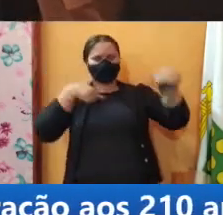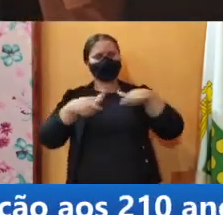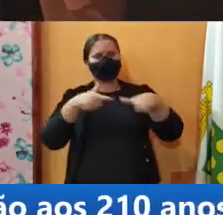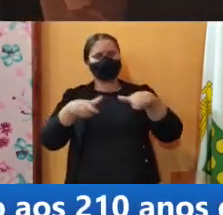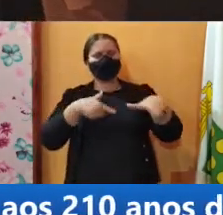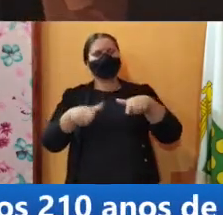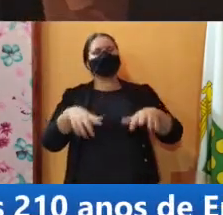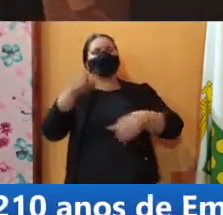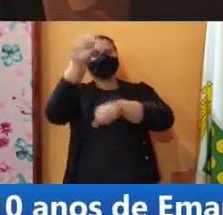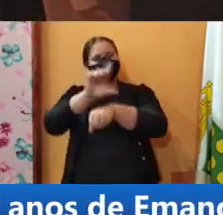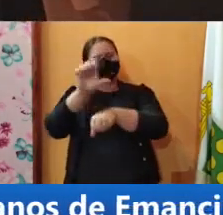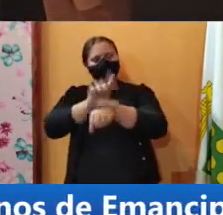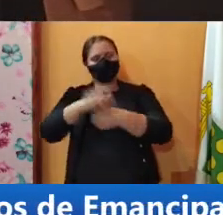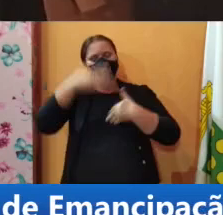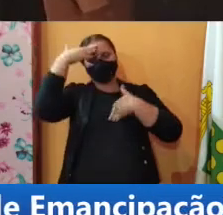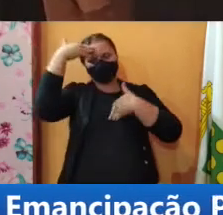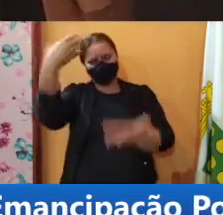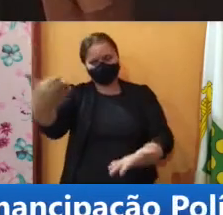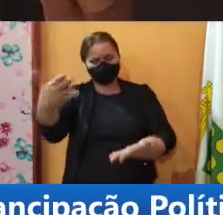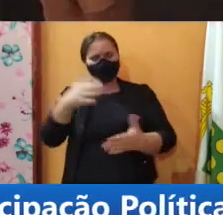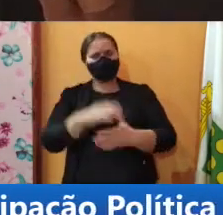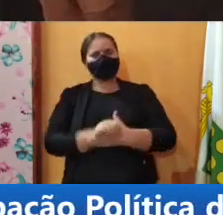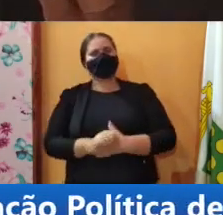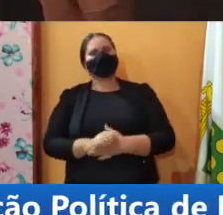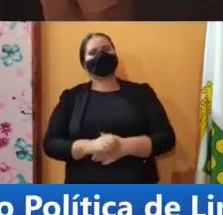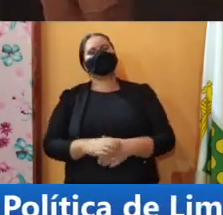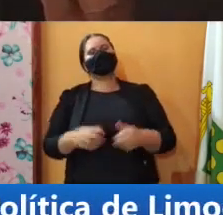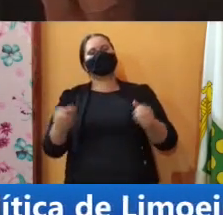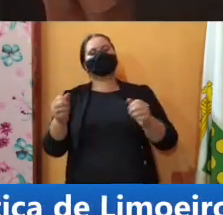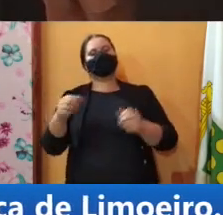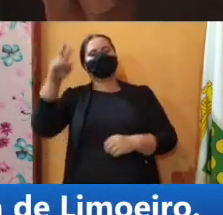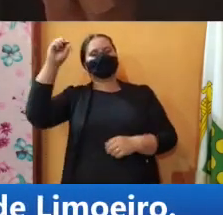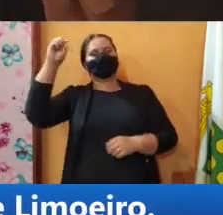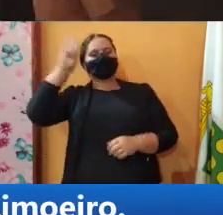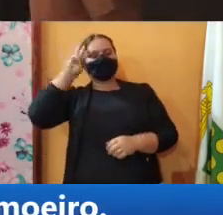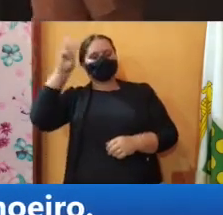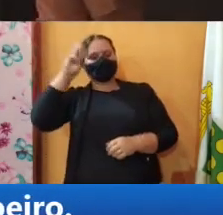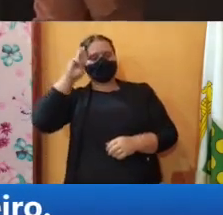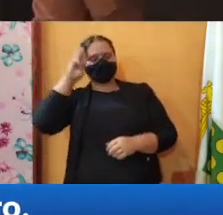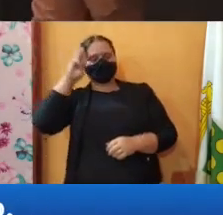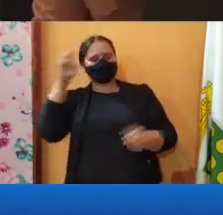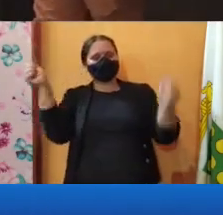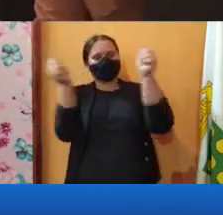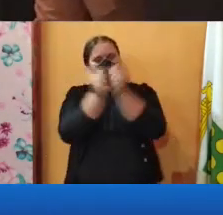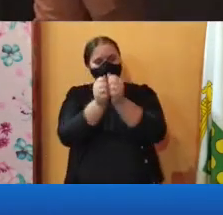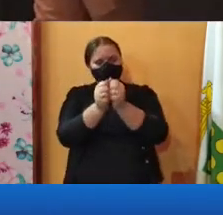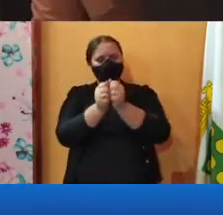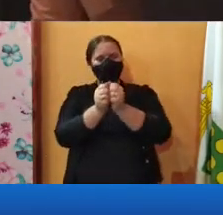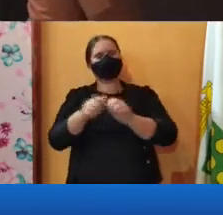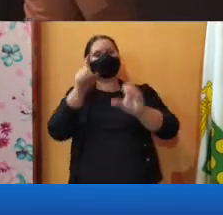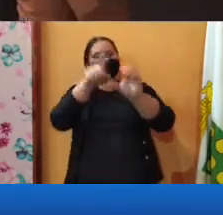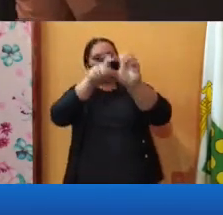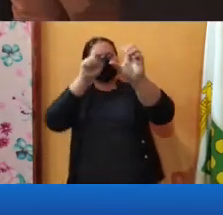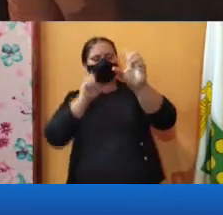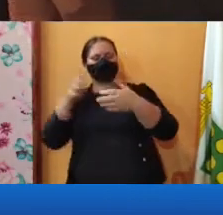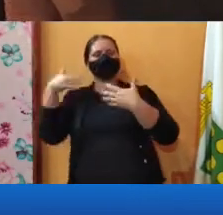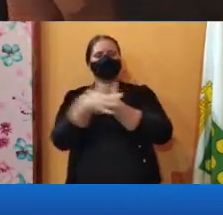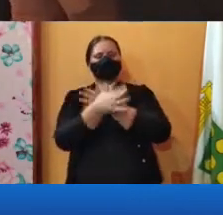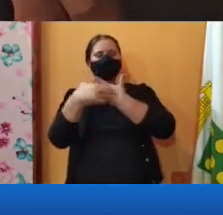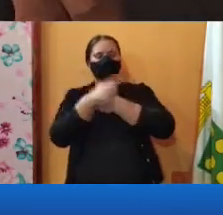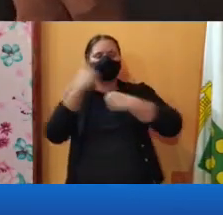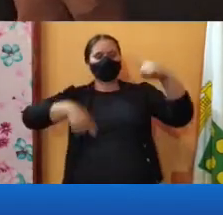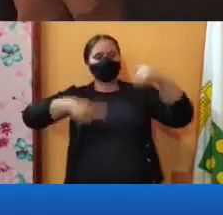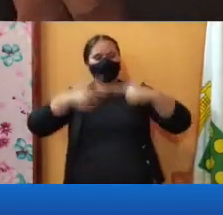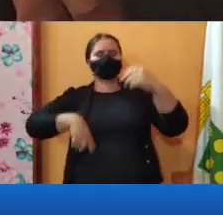parabéns para Limoeiro, obrigado pela presença e acompanhe até terça-feira os eventos alusivos da emancipação política de